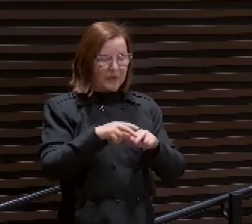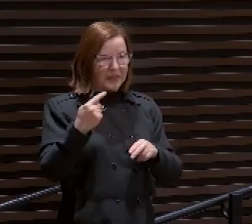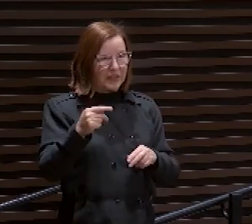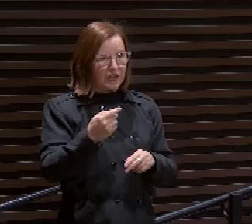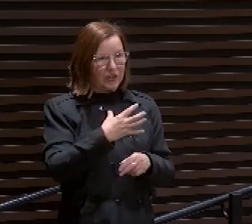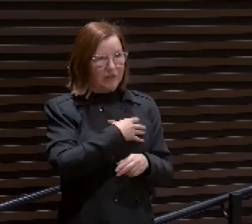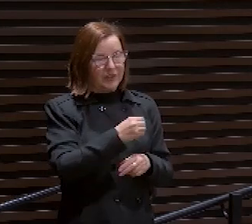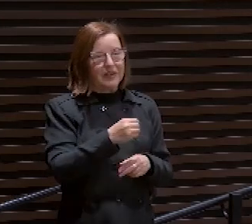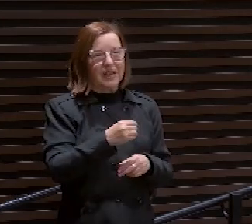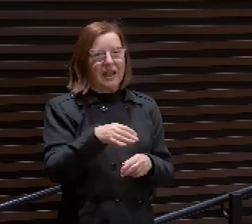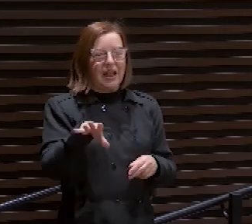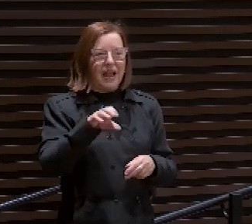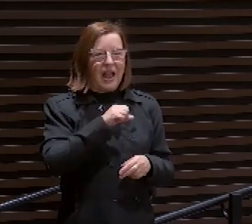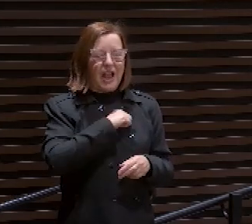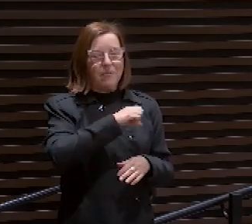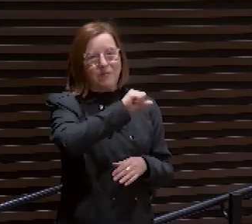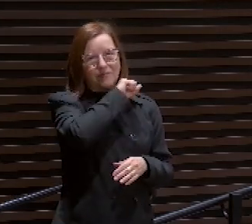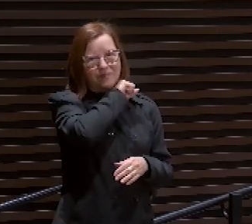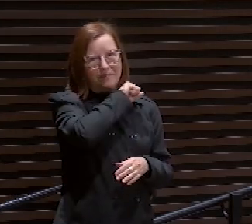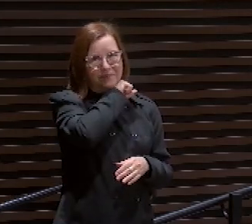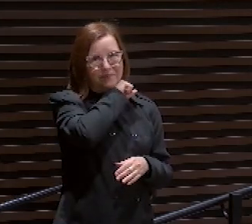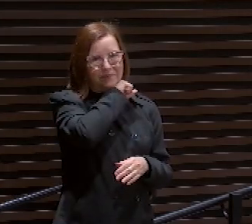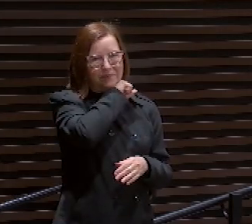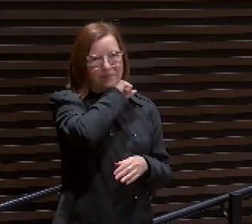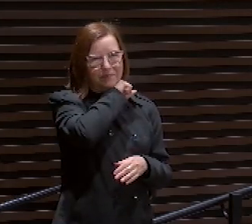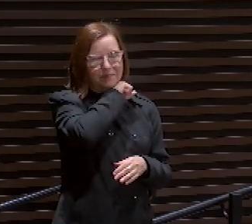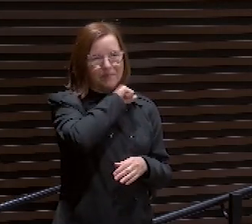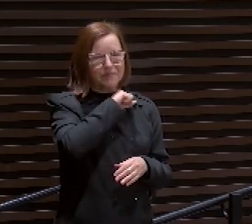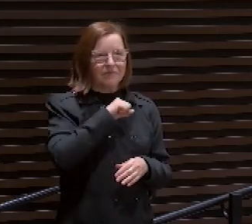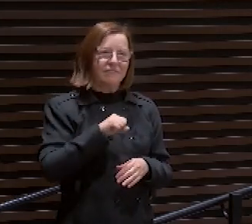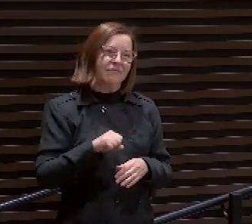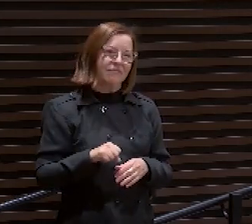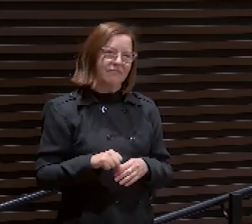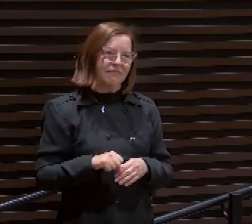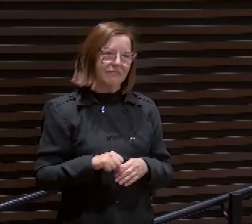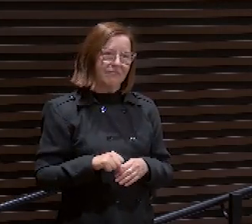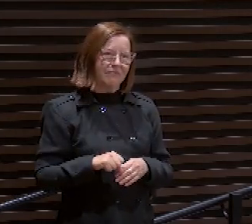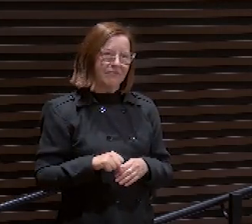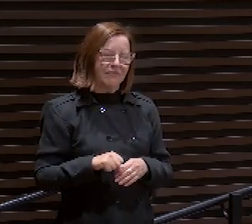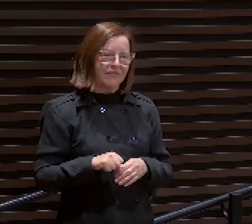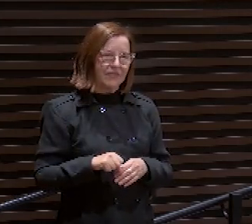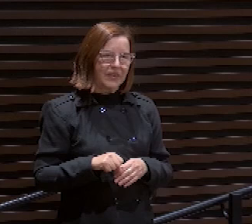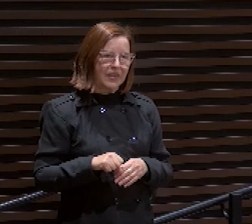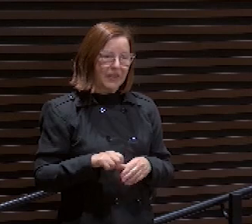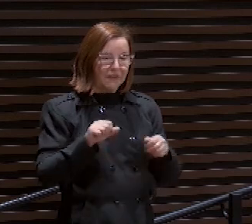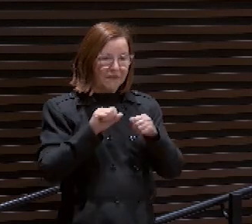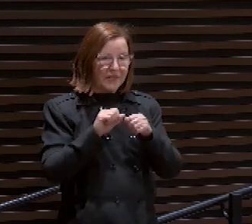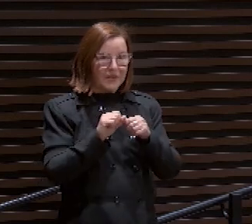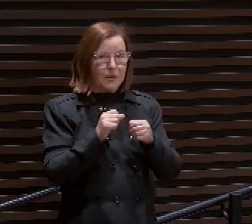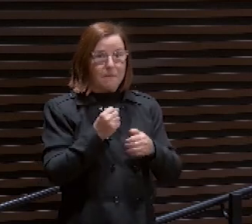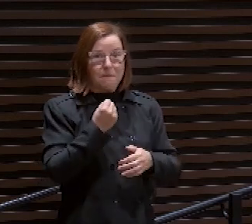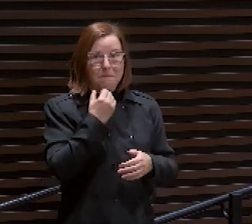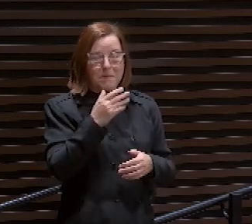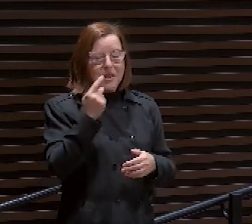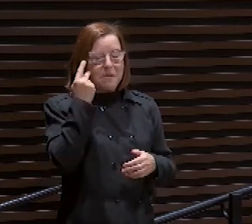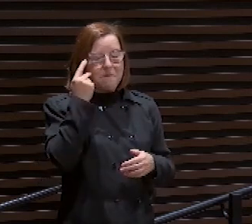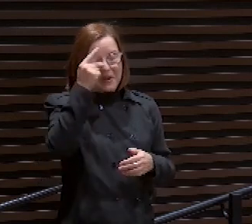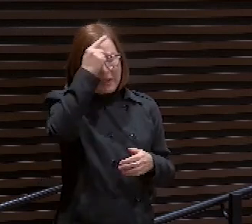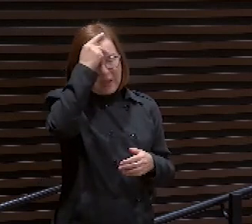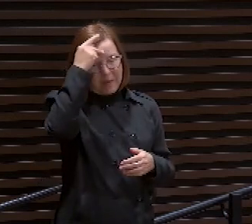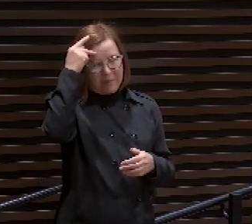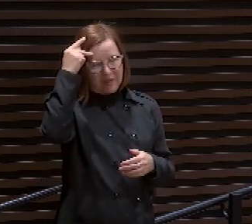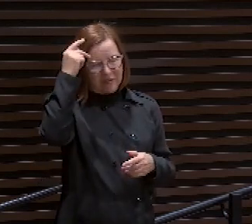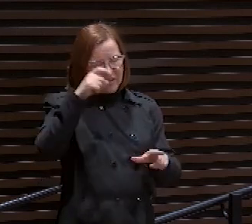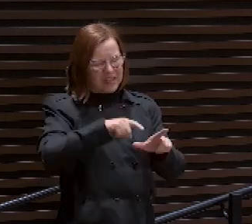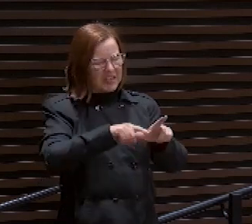ágape, que é o amor sacrificial. É uma atitude de benevolência com essa pessoa, independente do que ela fez com você. Independente